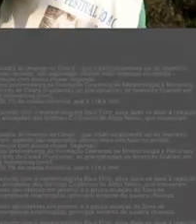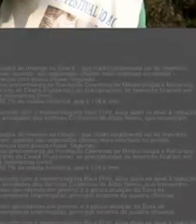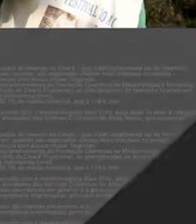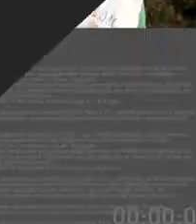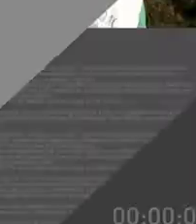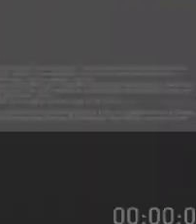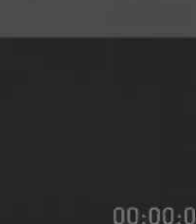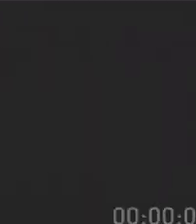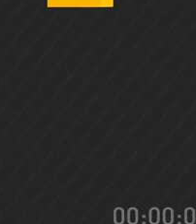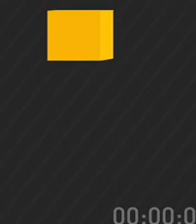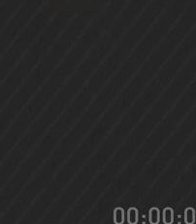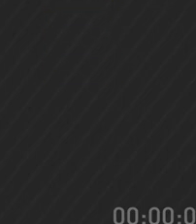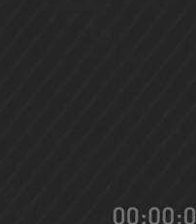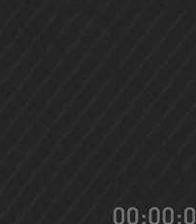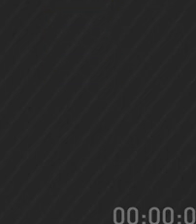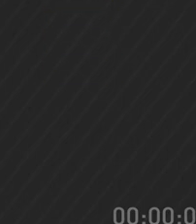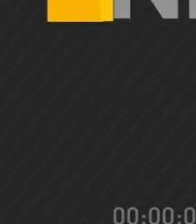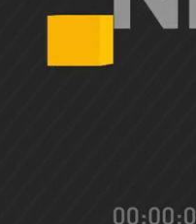ae